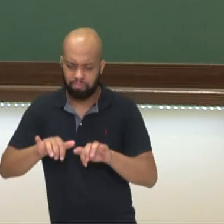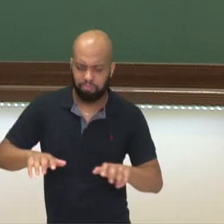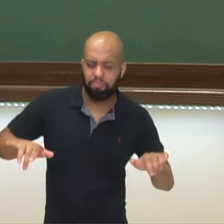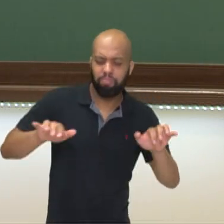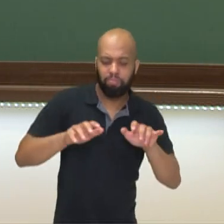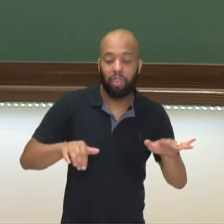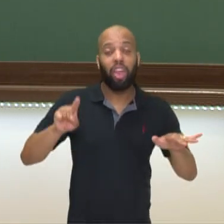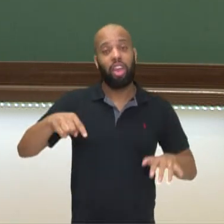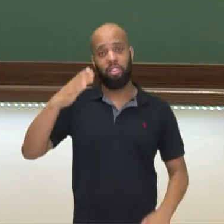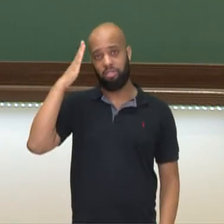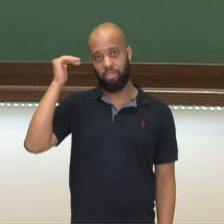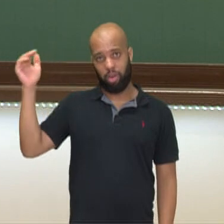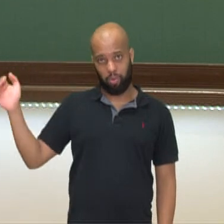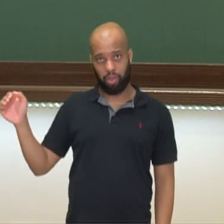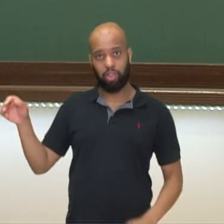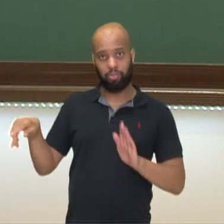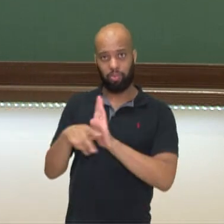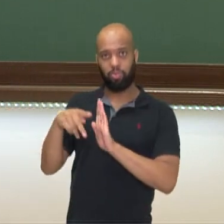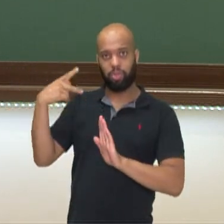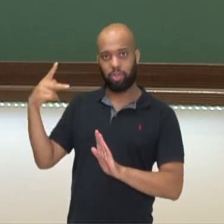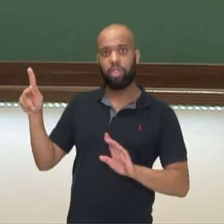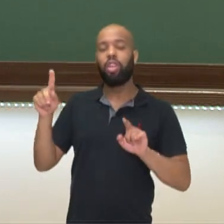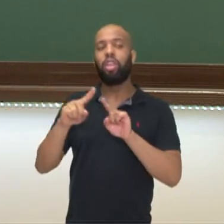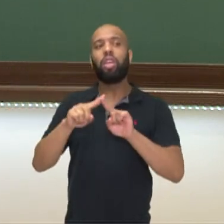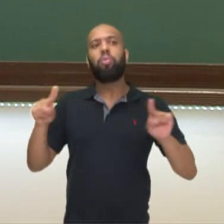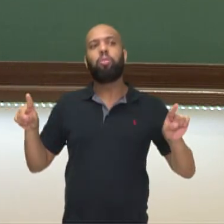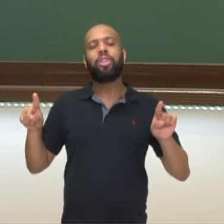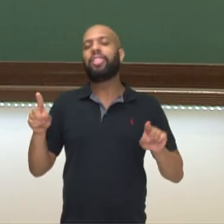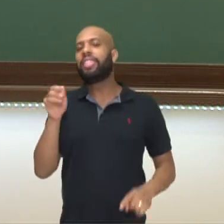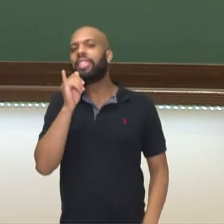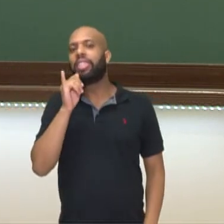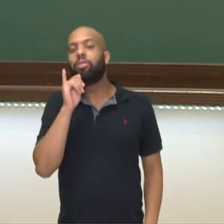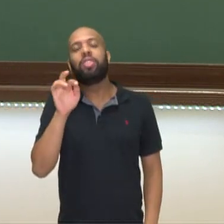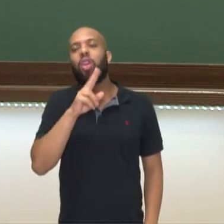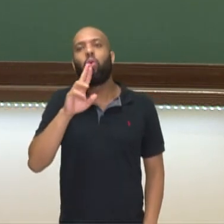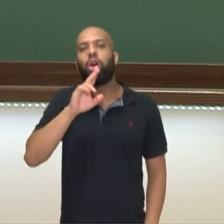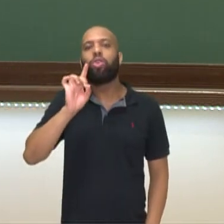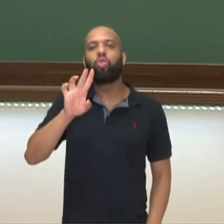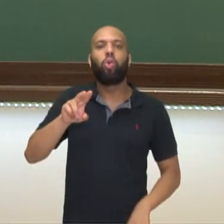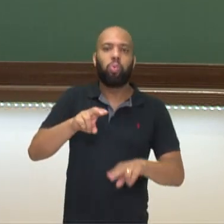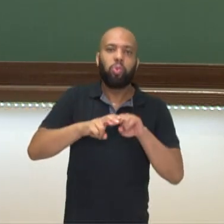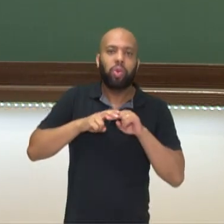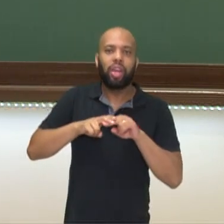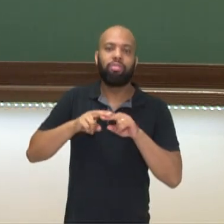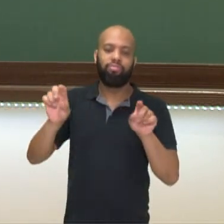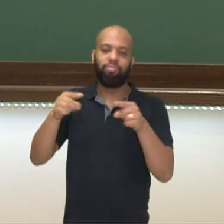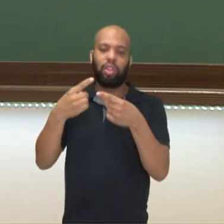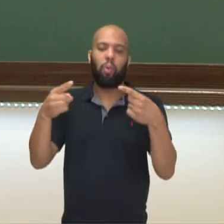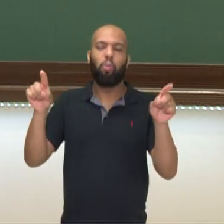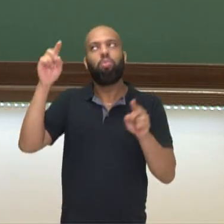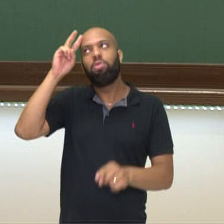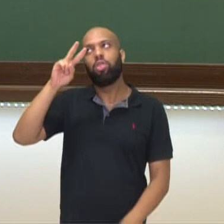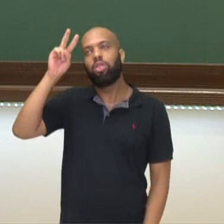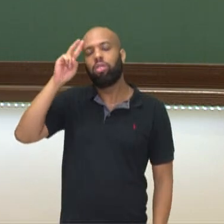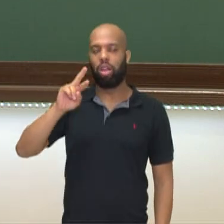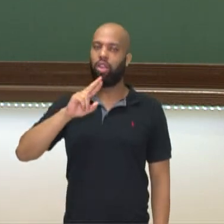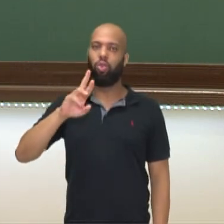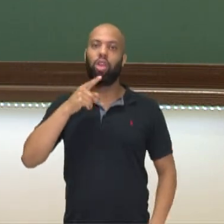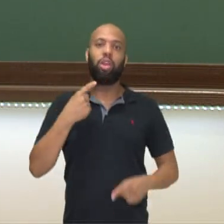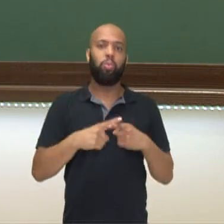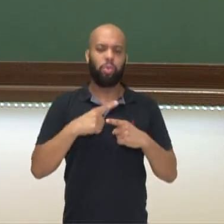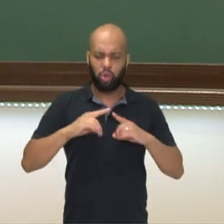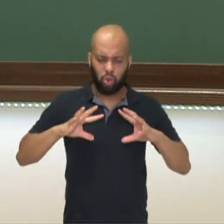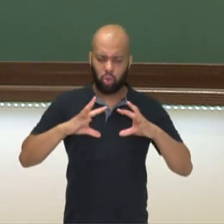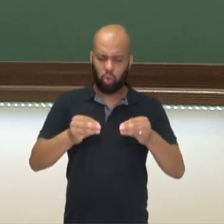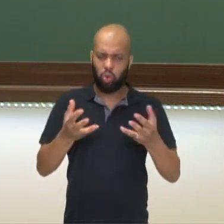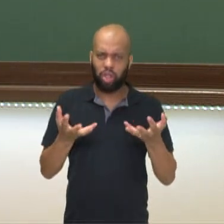famosa, não pelo seu apreço musical e histórico, infelizmente. Nem todo mundo busca